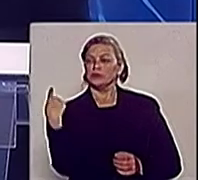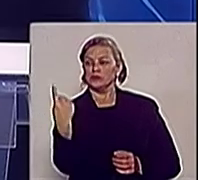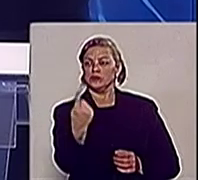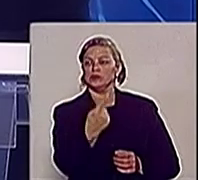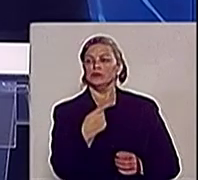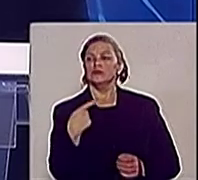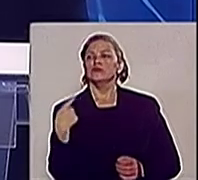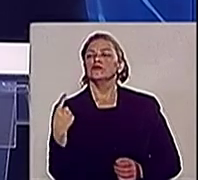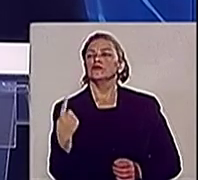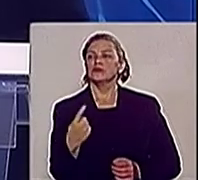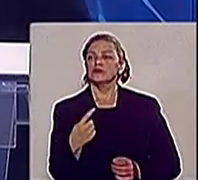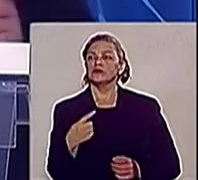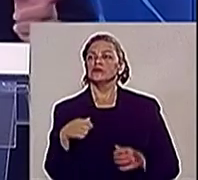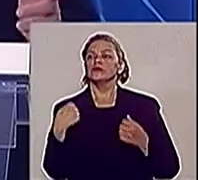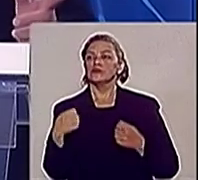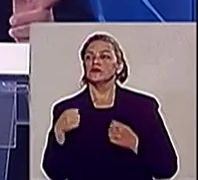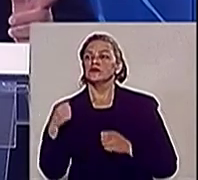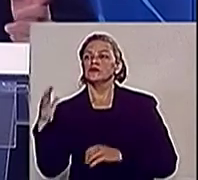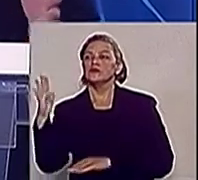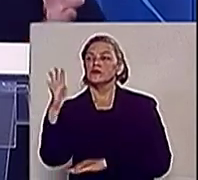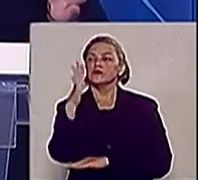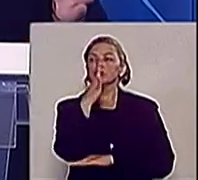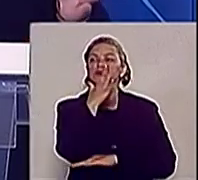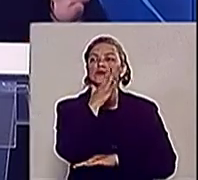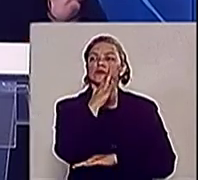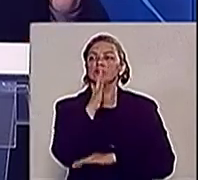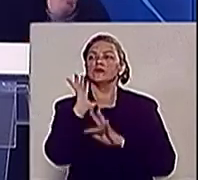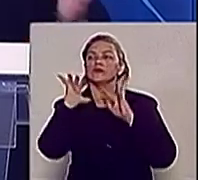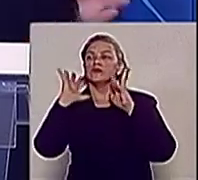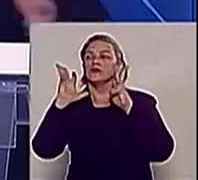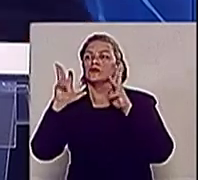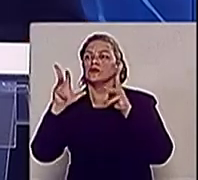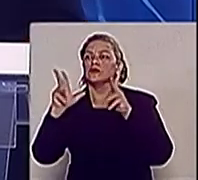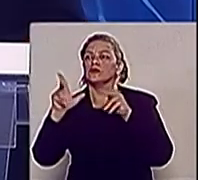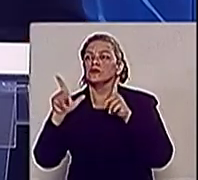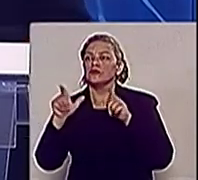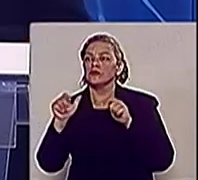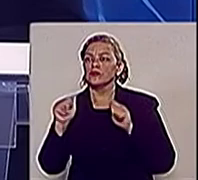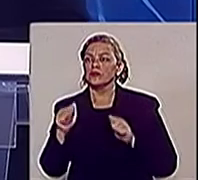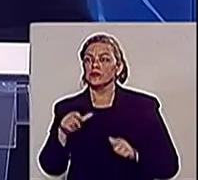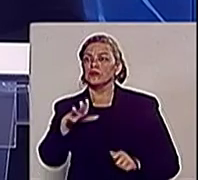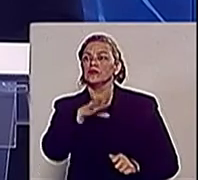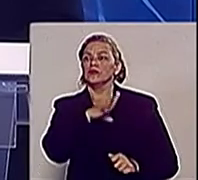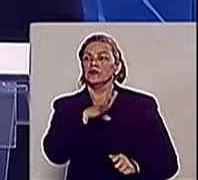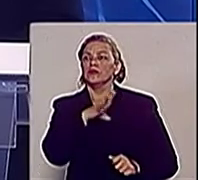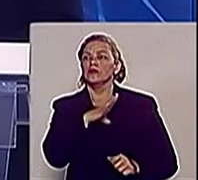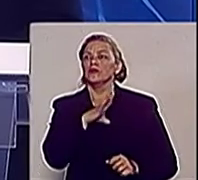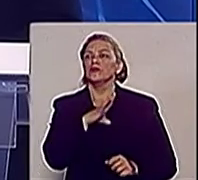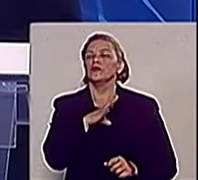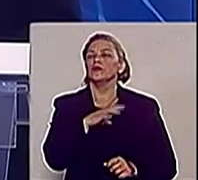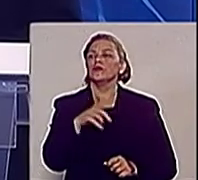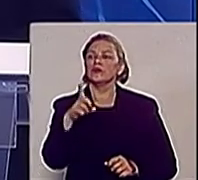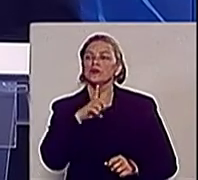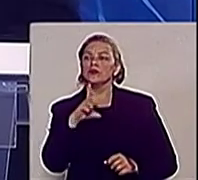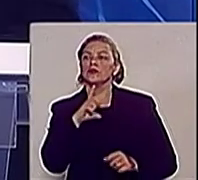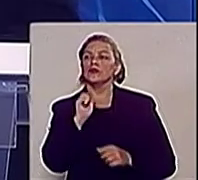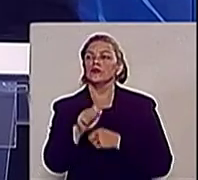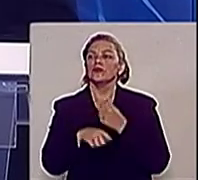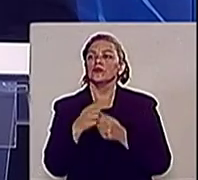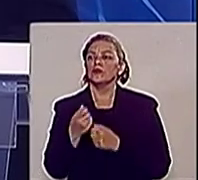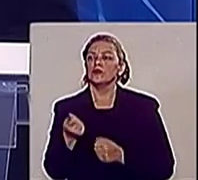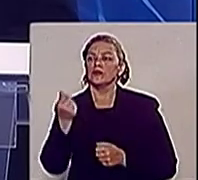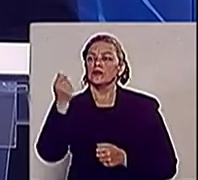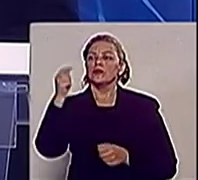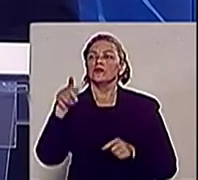revitalizar o centro, mas também a periferia. Todos os lugares onde tem bastante comércio, então é preciso revitalizar. Agora, eu não tenho